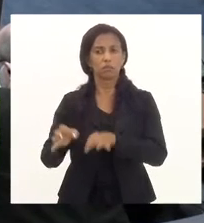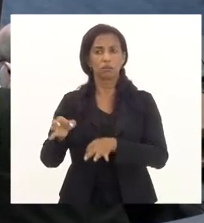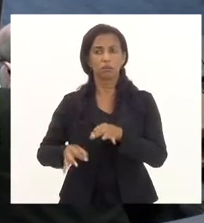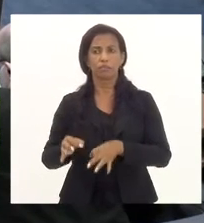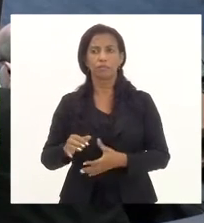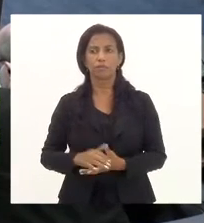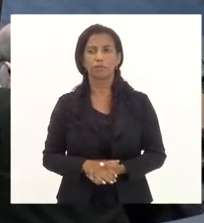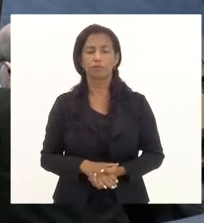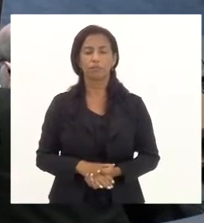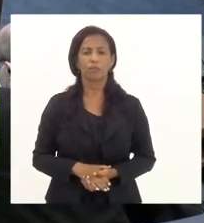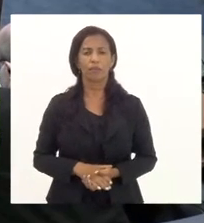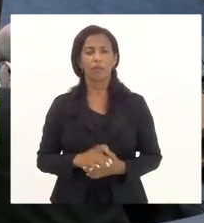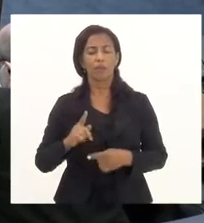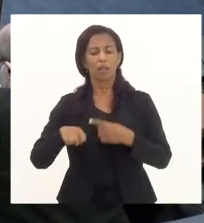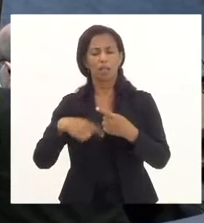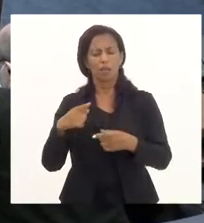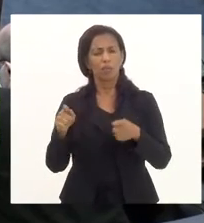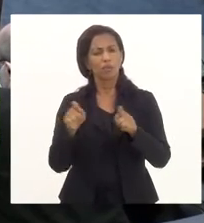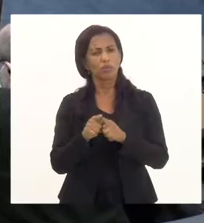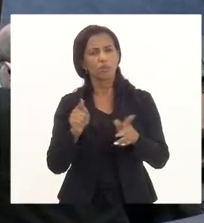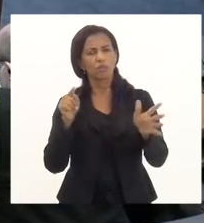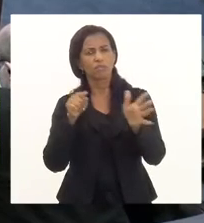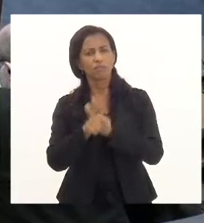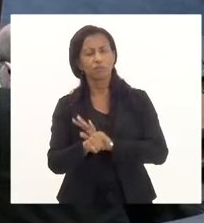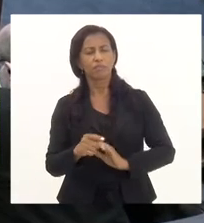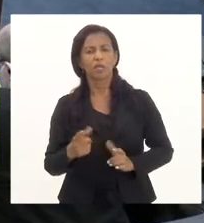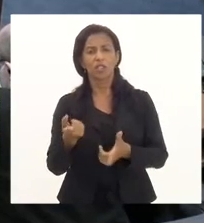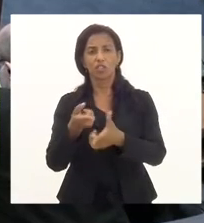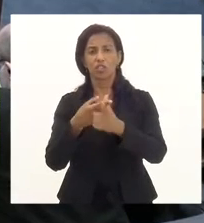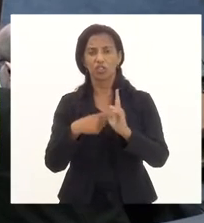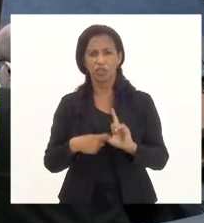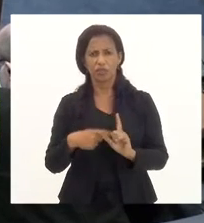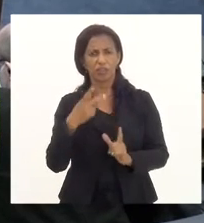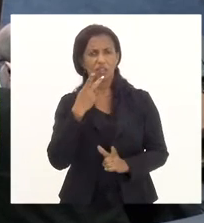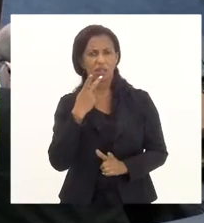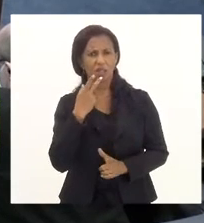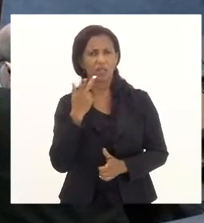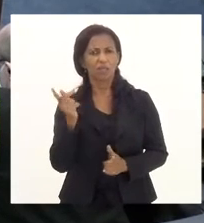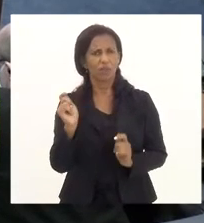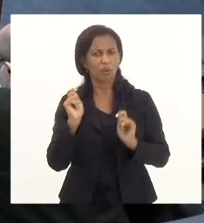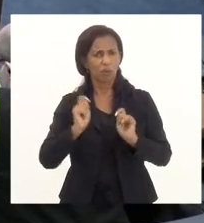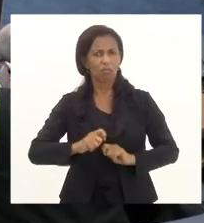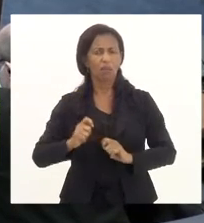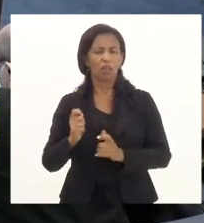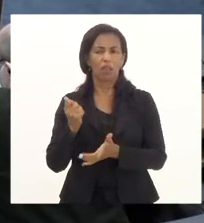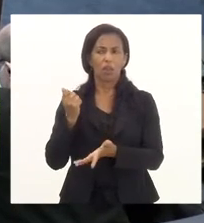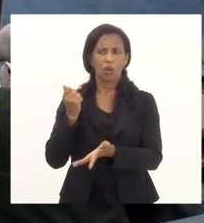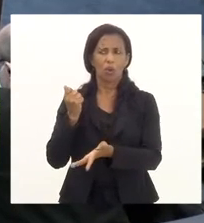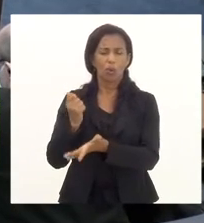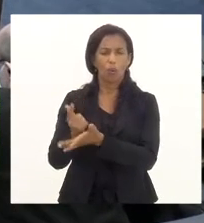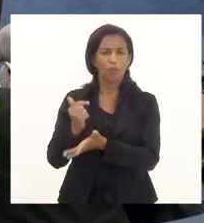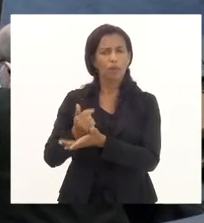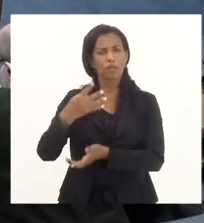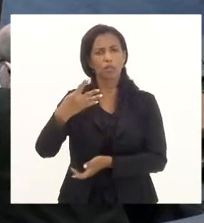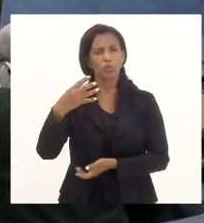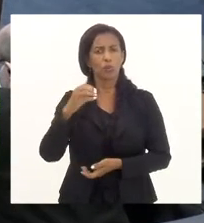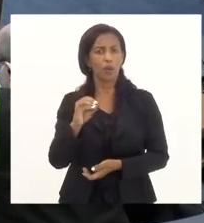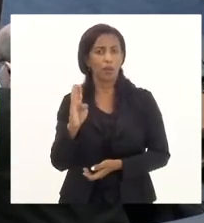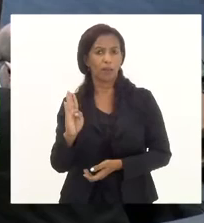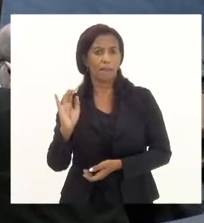né depois também queria falar sobre a dívida né Ele falou que tem passíveis de cobrança de 40 Bia